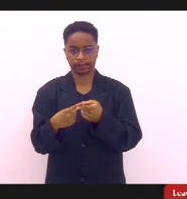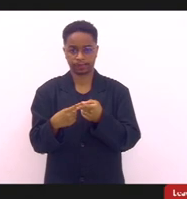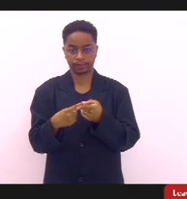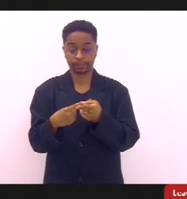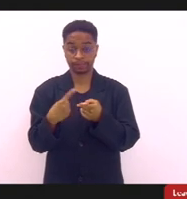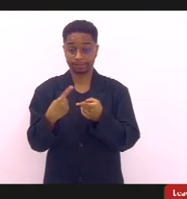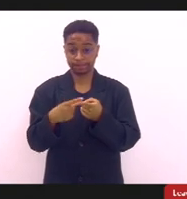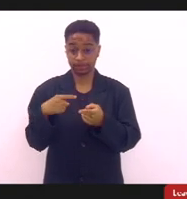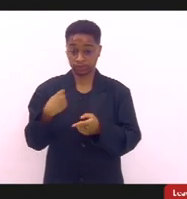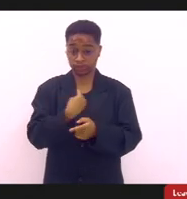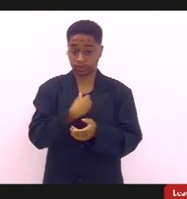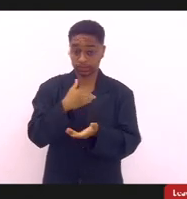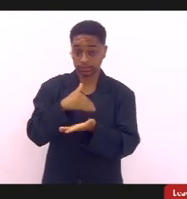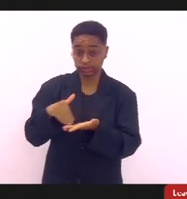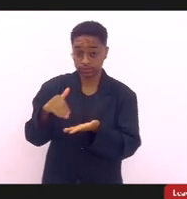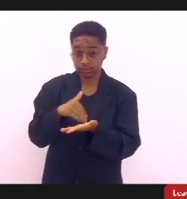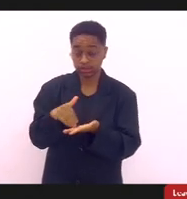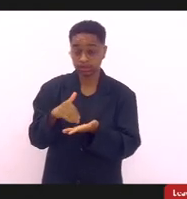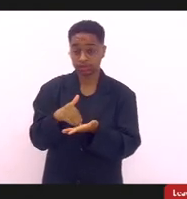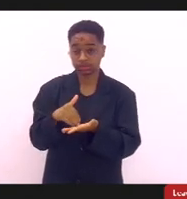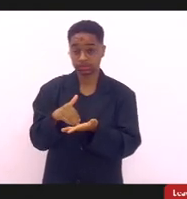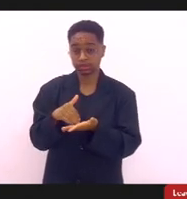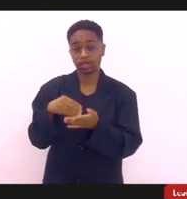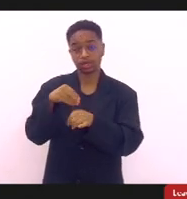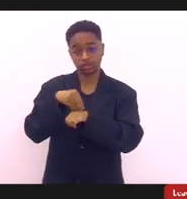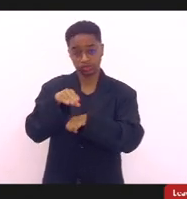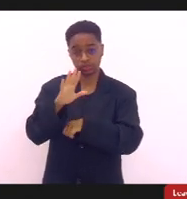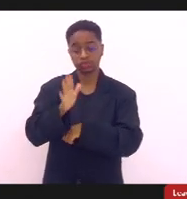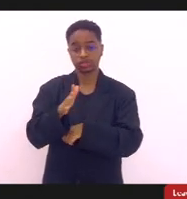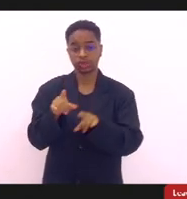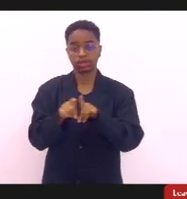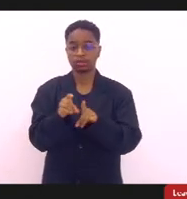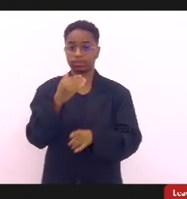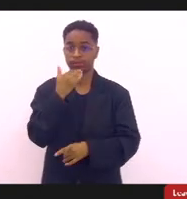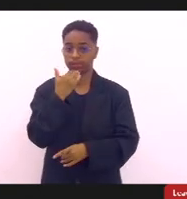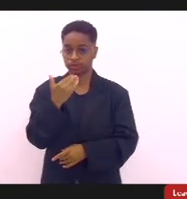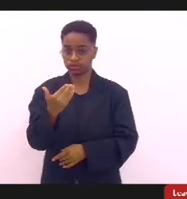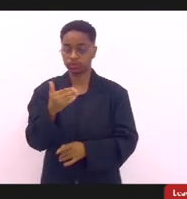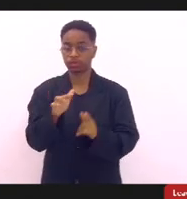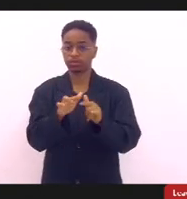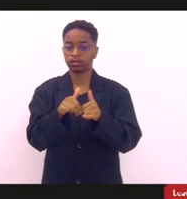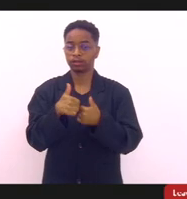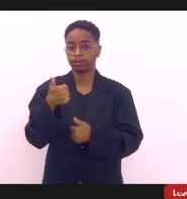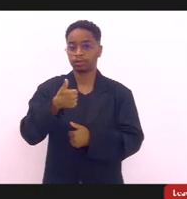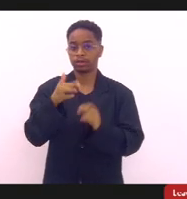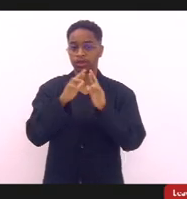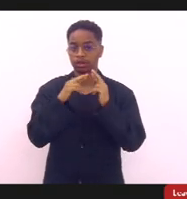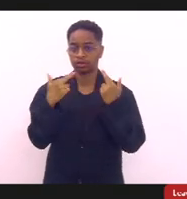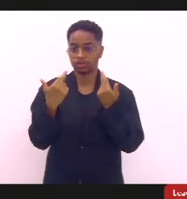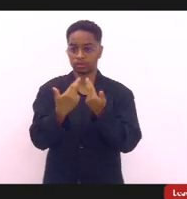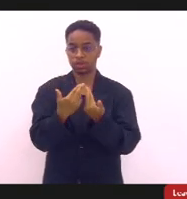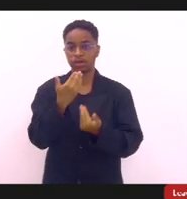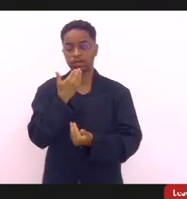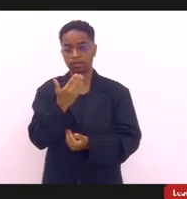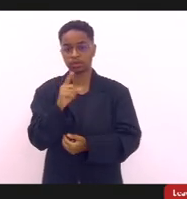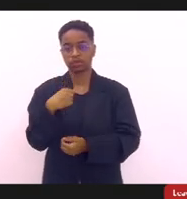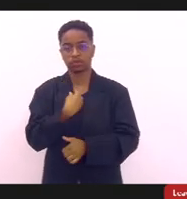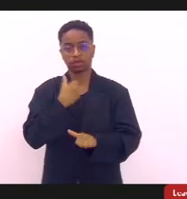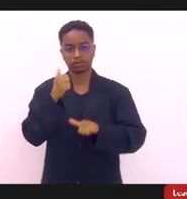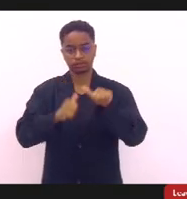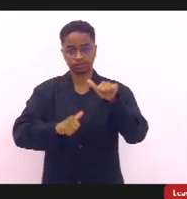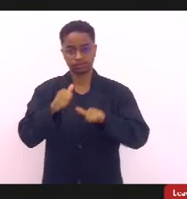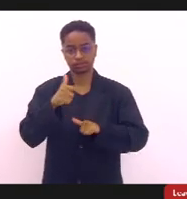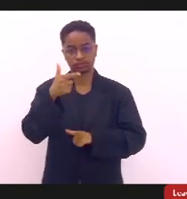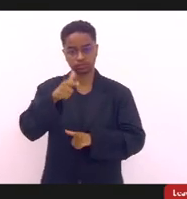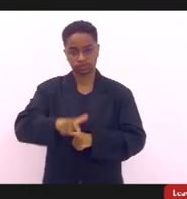a nossa secretária já indicou, já solicitou, inclusive, por conta dessa primeira reunião, que a gente reveja o plano,